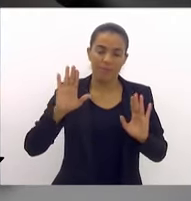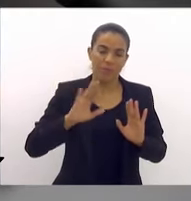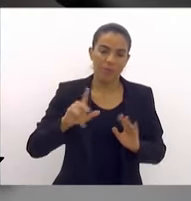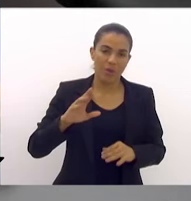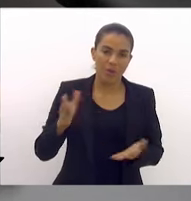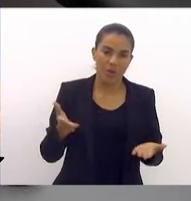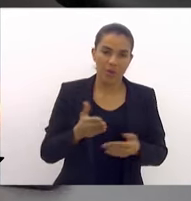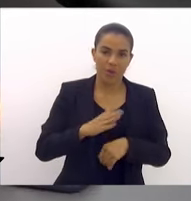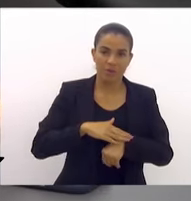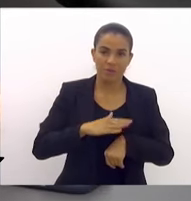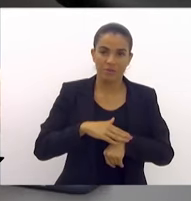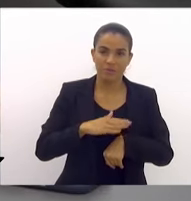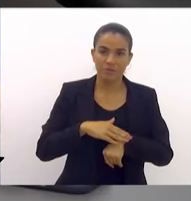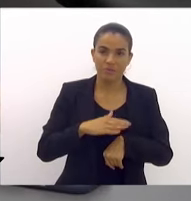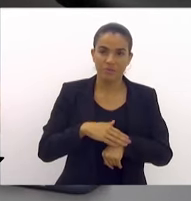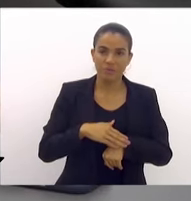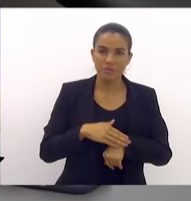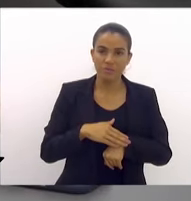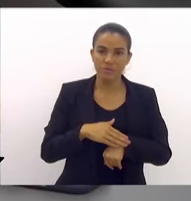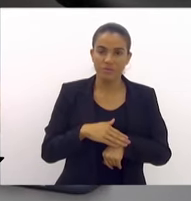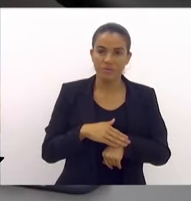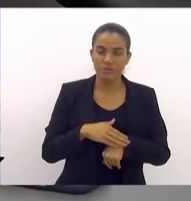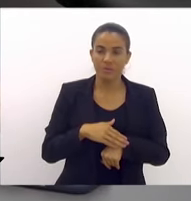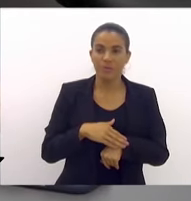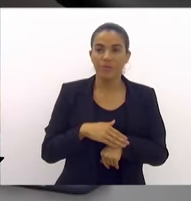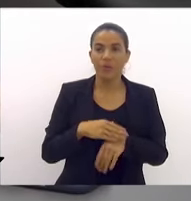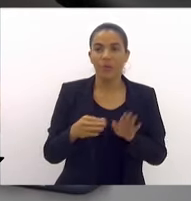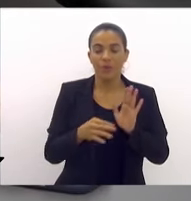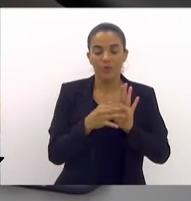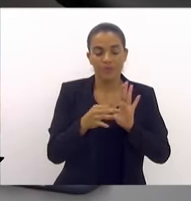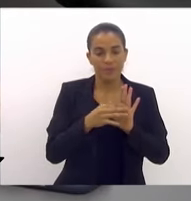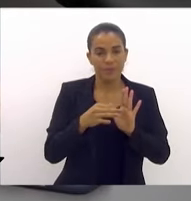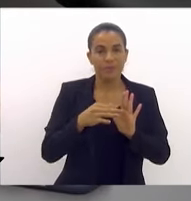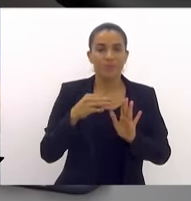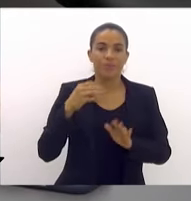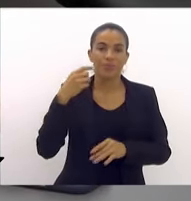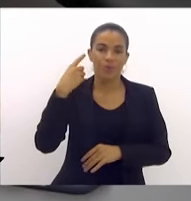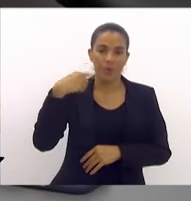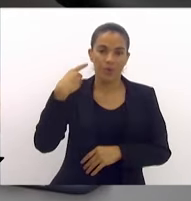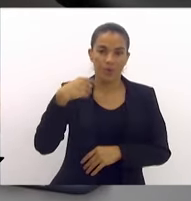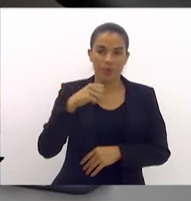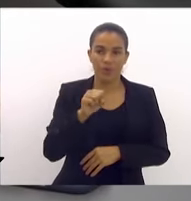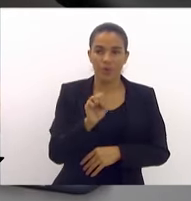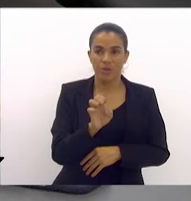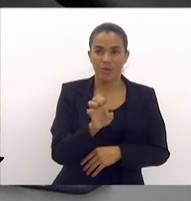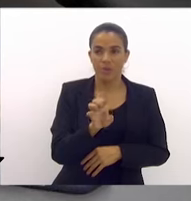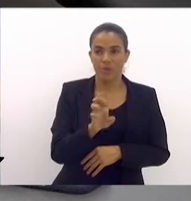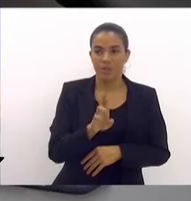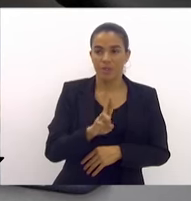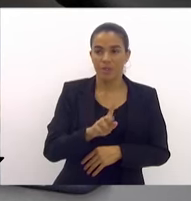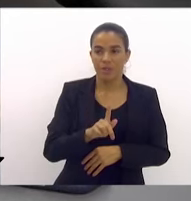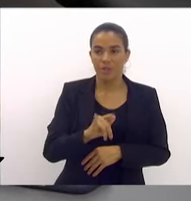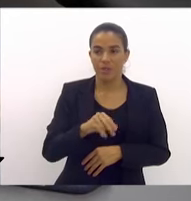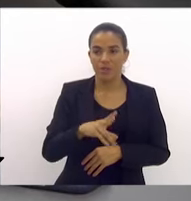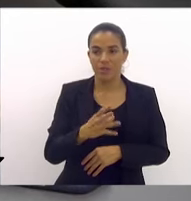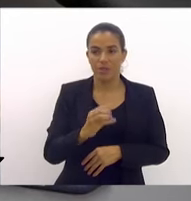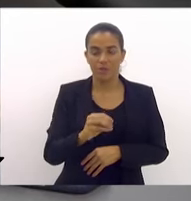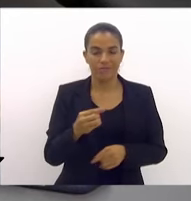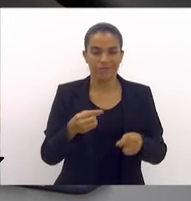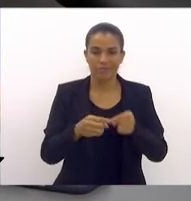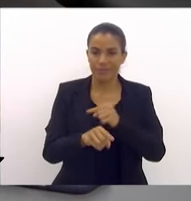momento, mas parecer do doutor Serginho está em desacordo com o que